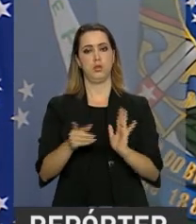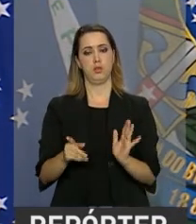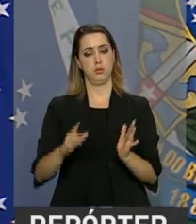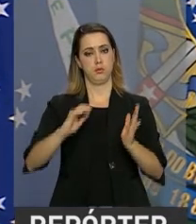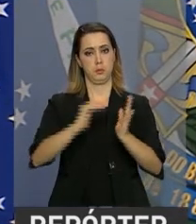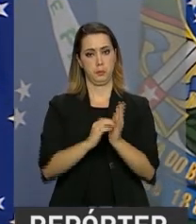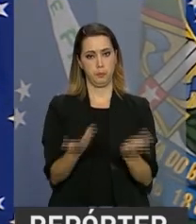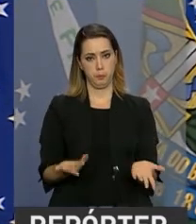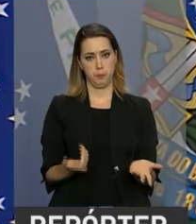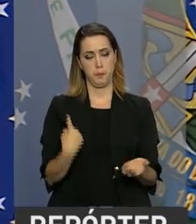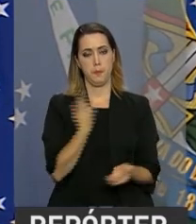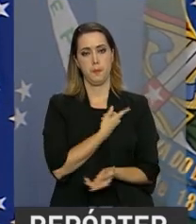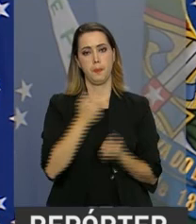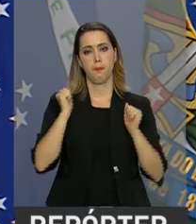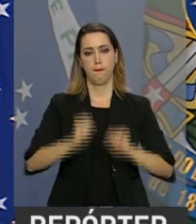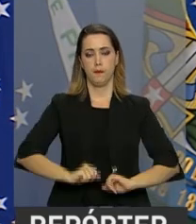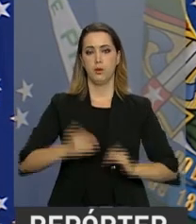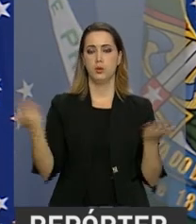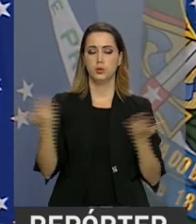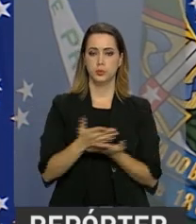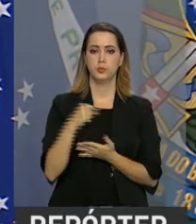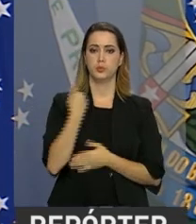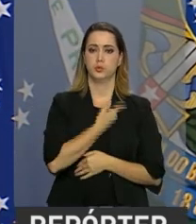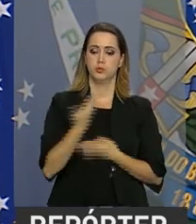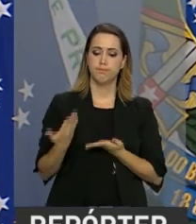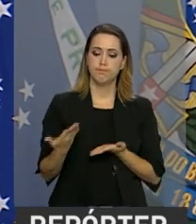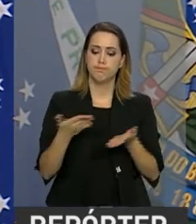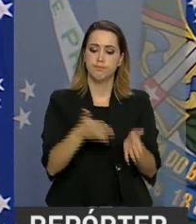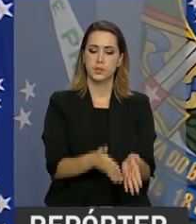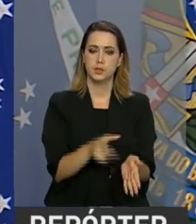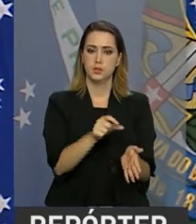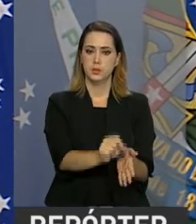é que nos permite que, no dia de hoje,